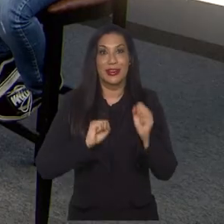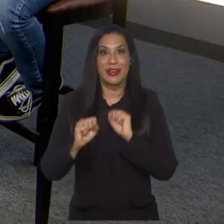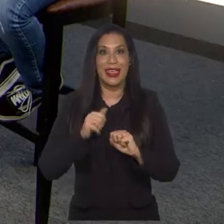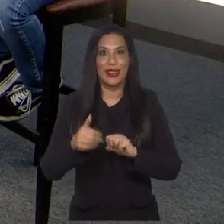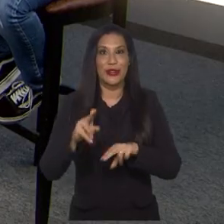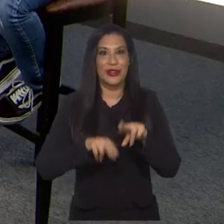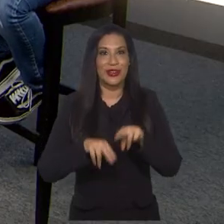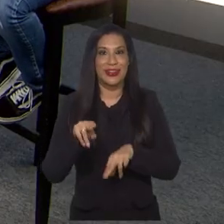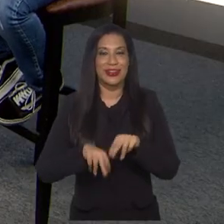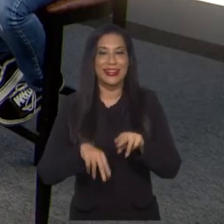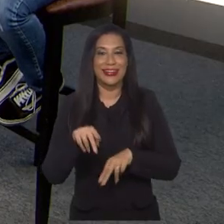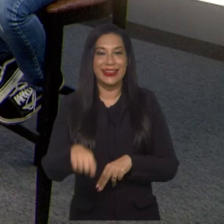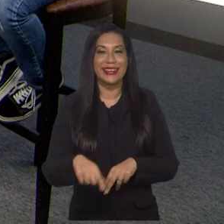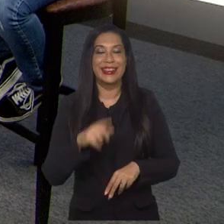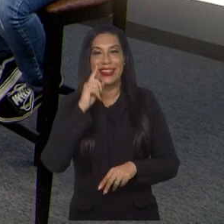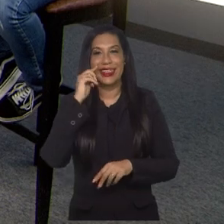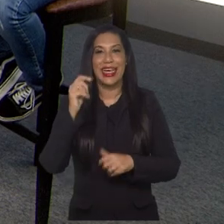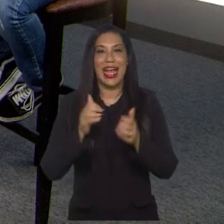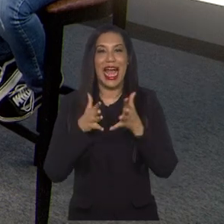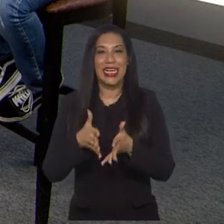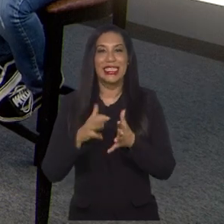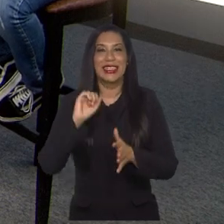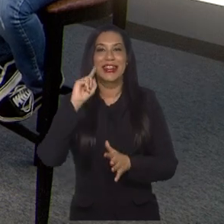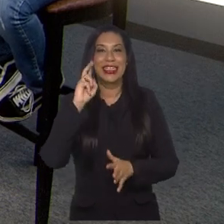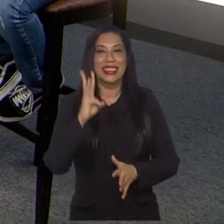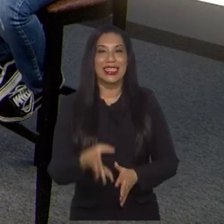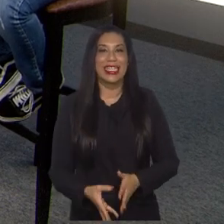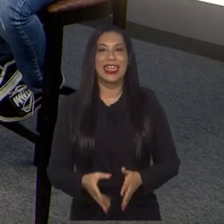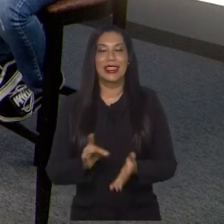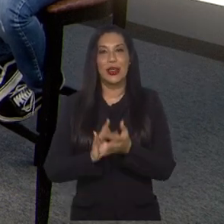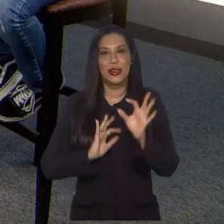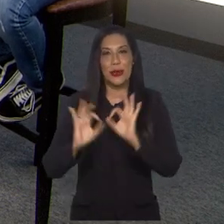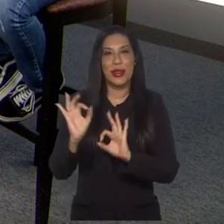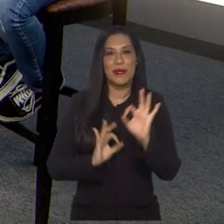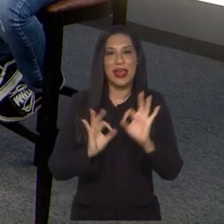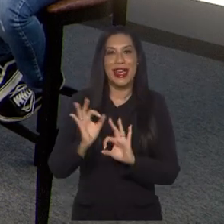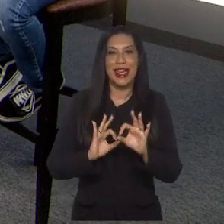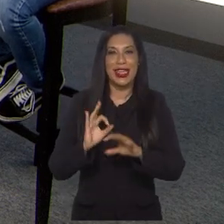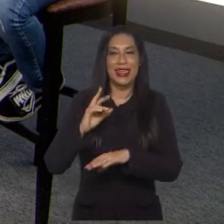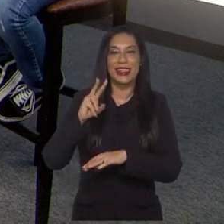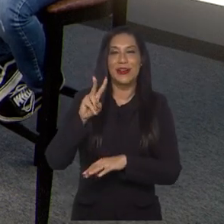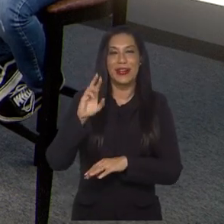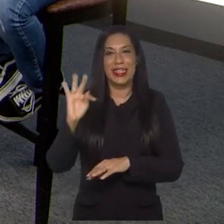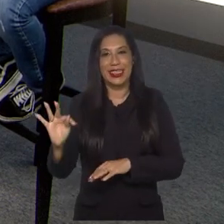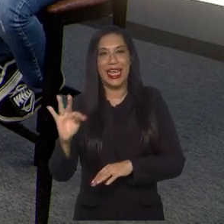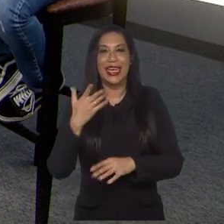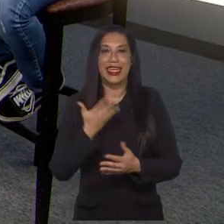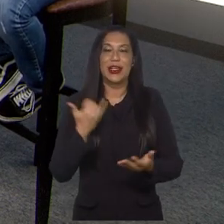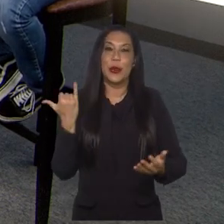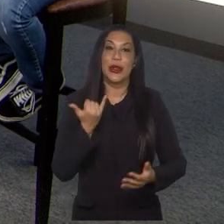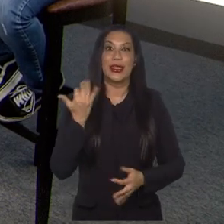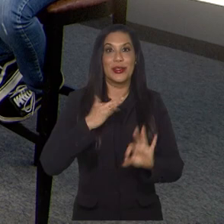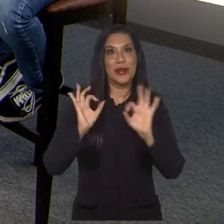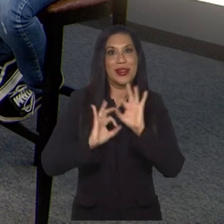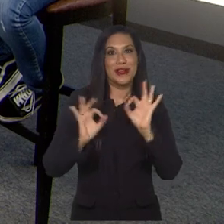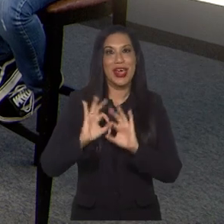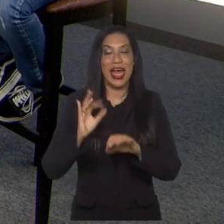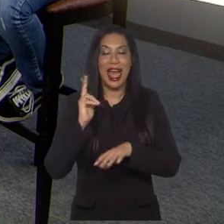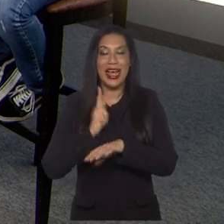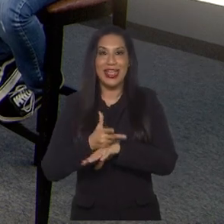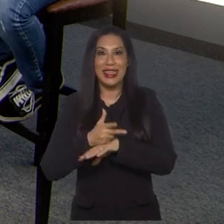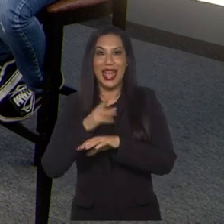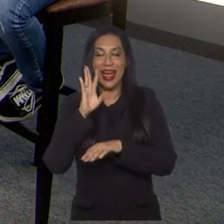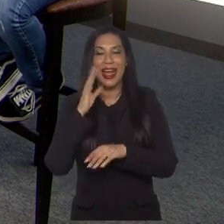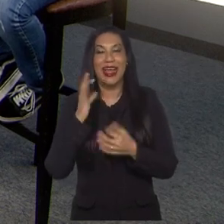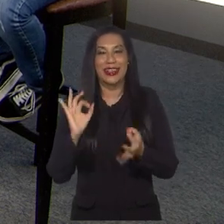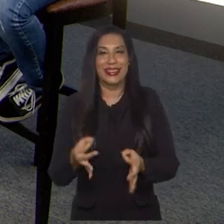verdade, eu também. Ver jogo de madrugada, tudo mais. Eu tô preparada. Né? Fazer uns VTzinhos. Tô preparada pra trocar o dia pela noite. É o viratinho. Eu tô